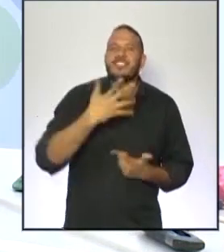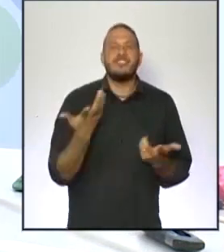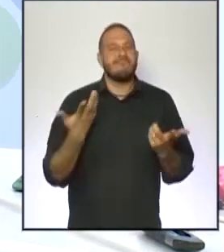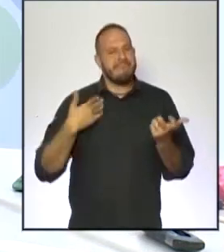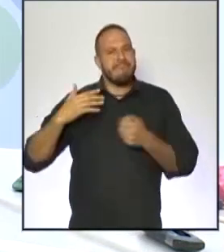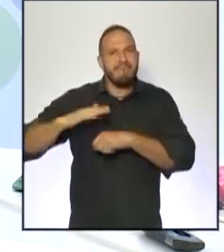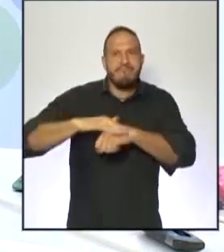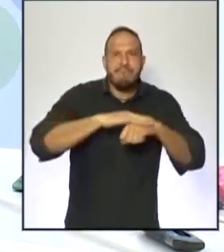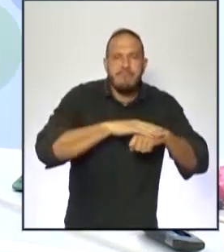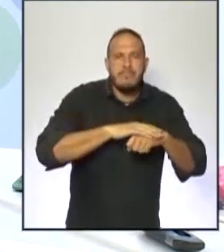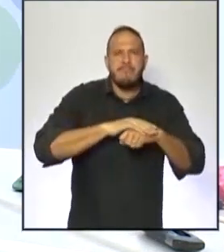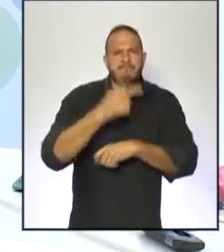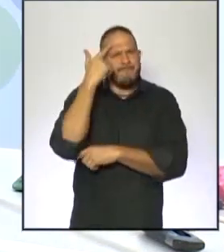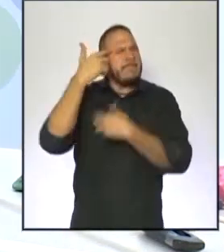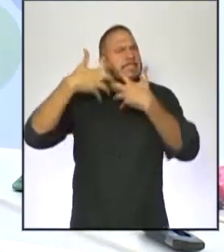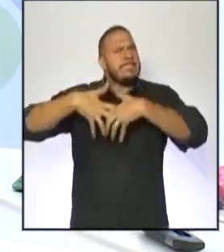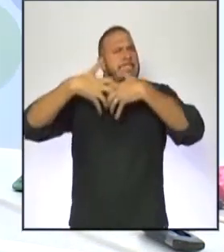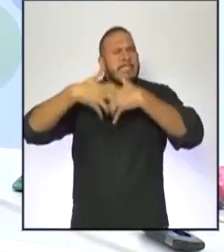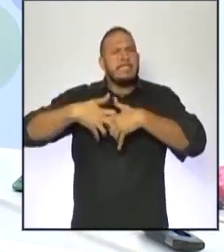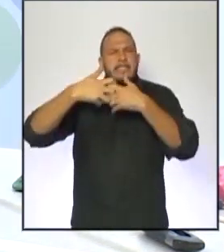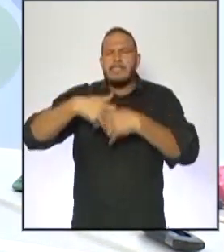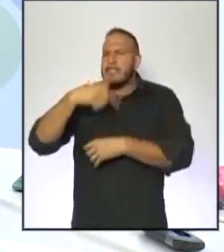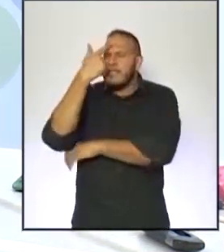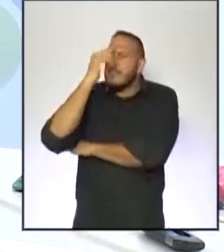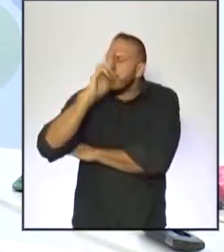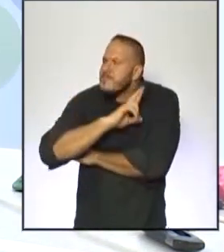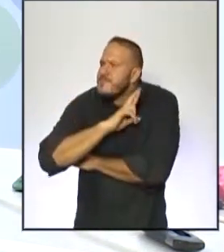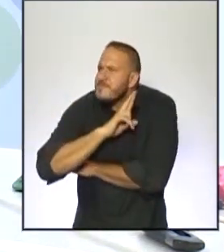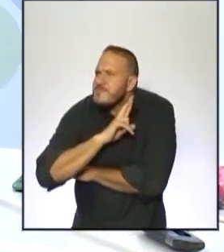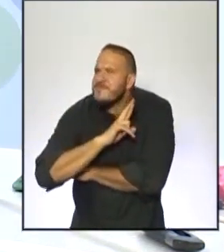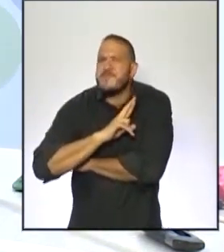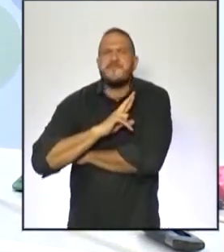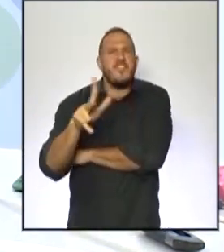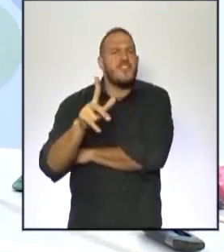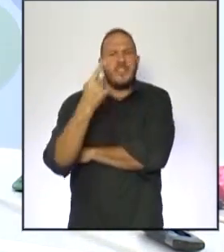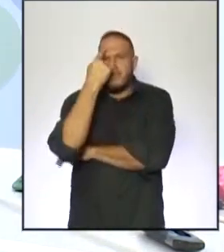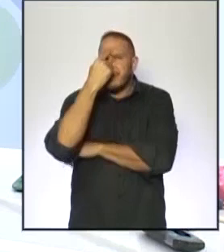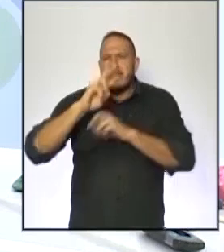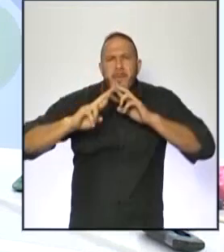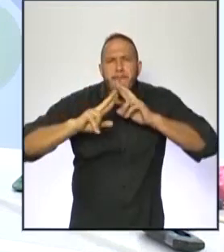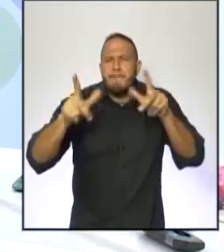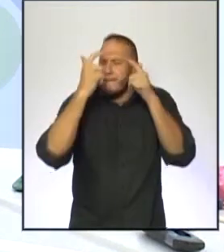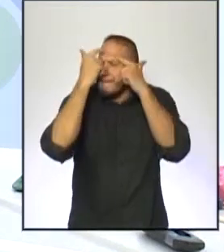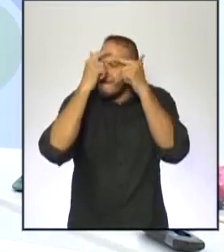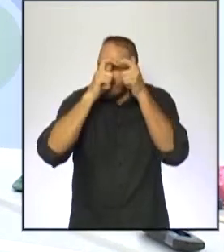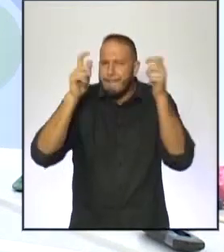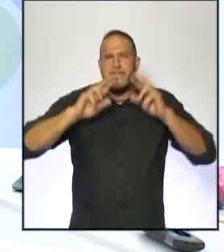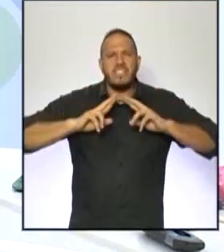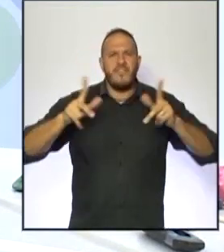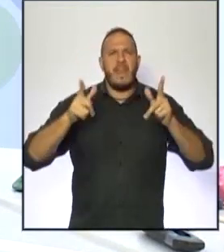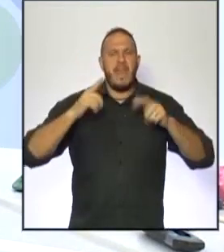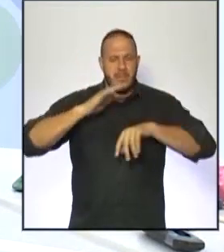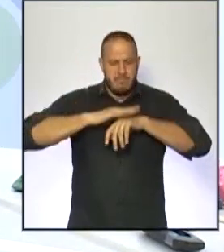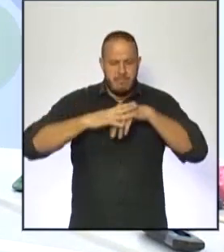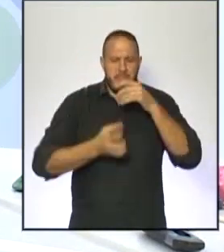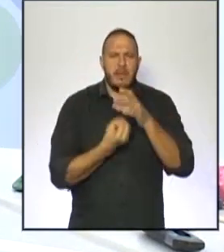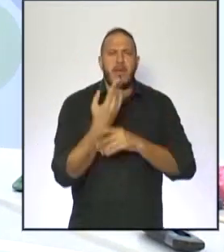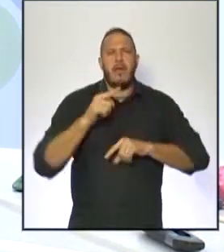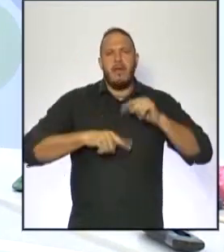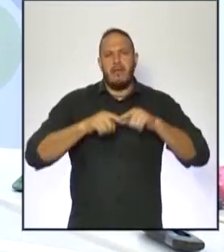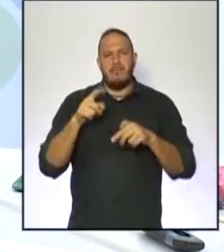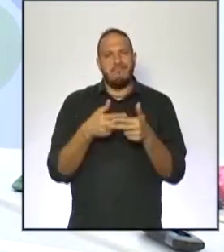ação e fazer a gente pensar para fora dessa ação, pensar de uma maneira muito maior para produzir as nossas